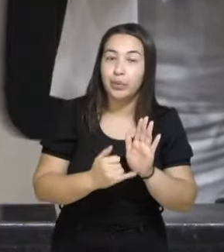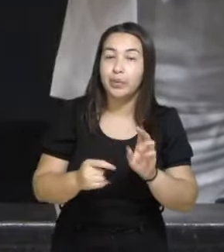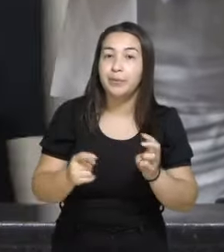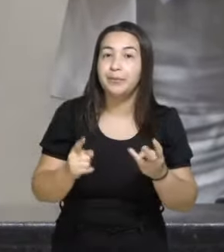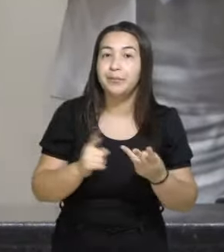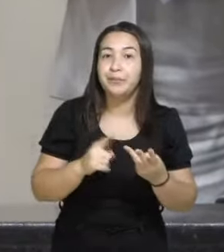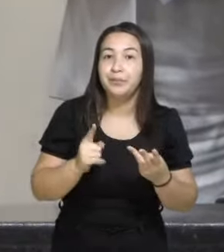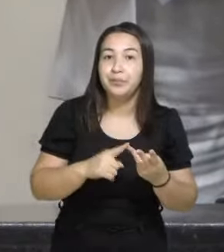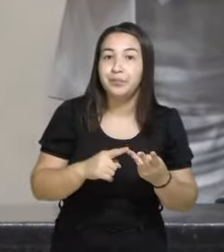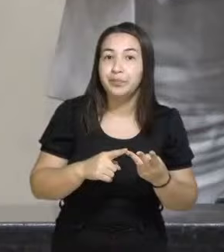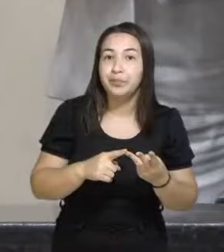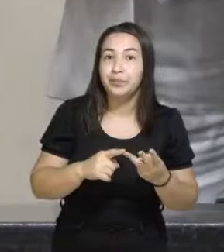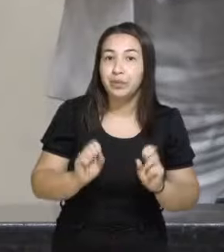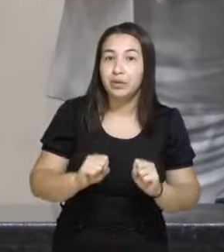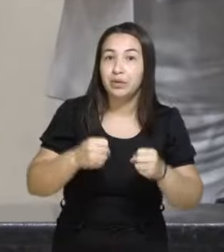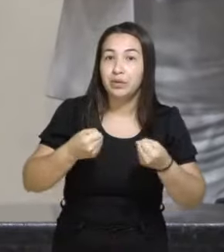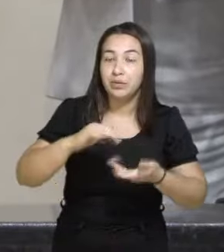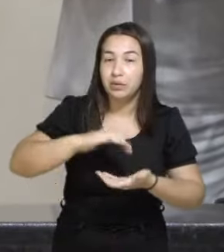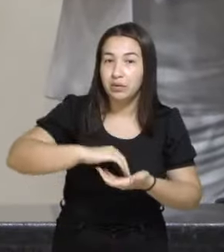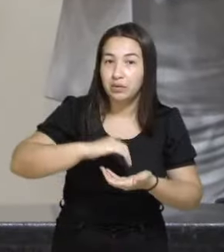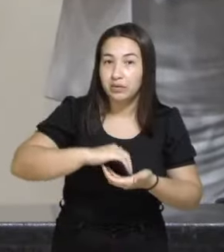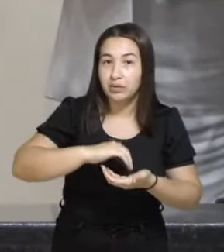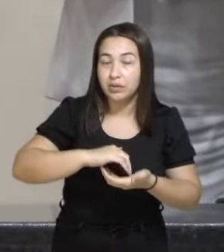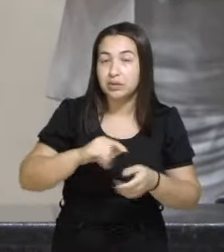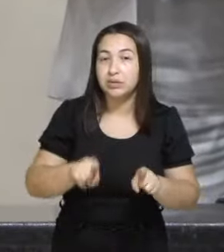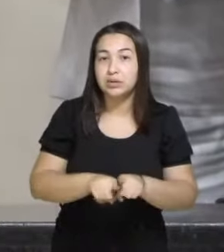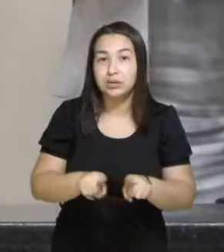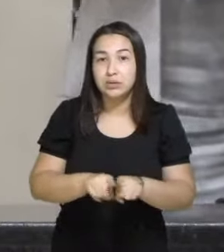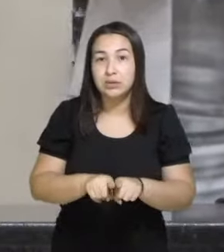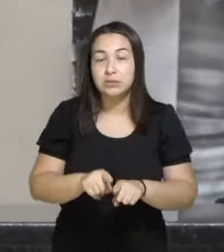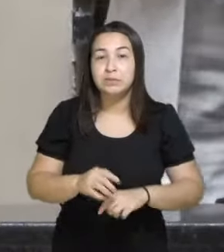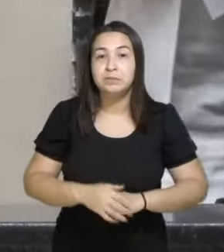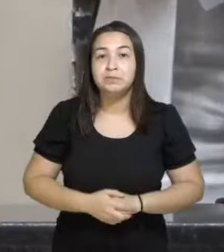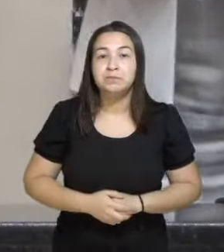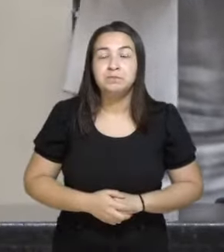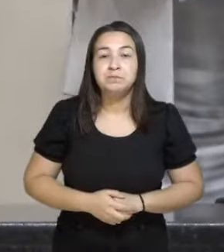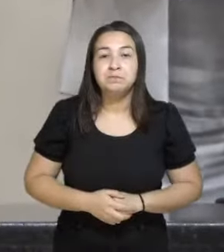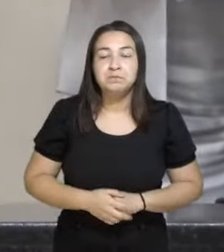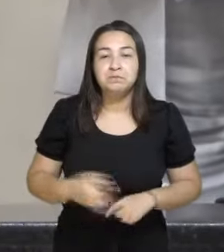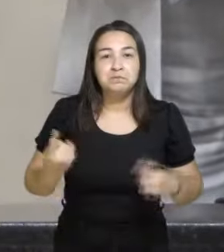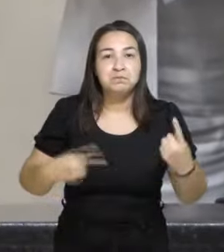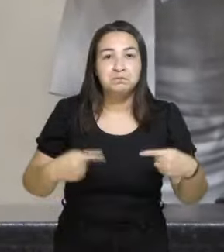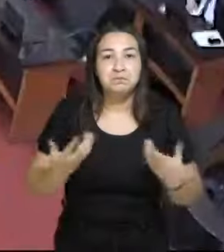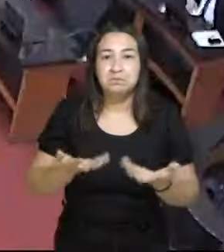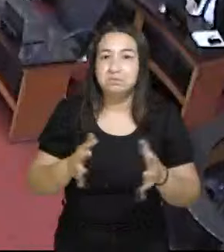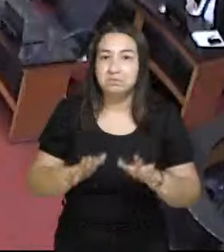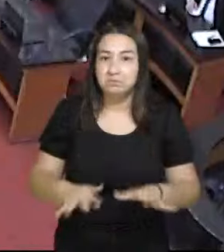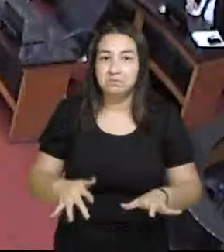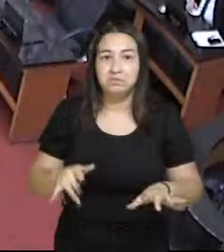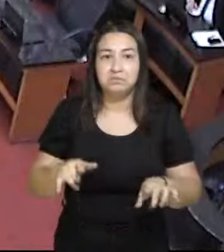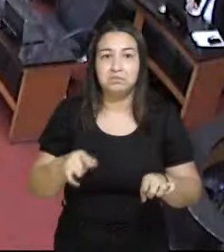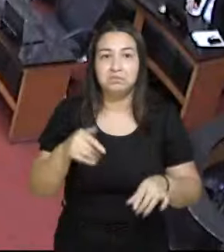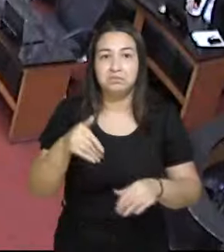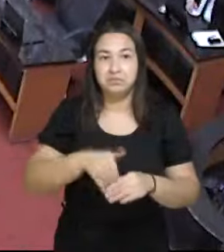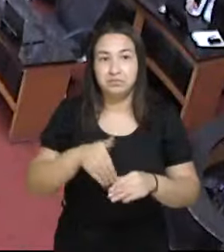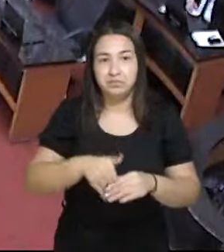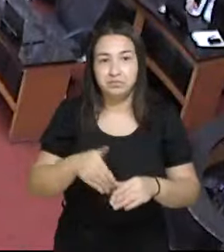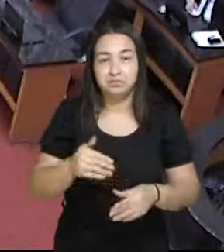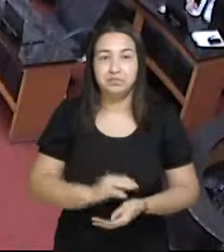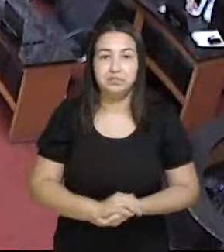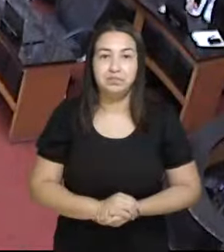Comissão de Defesa Civil e Desastres Naturais, relatoria deputado Sérgio Guimarães, em discussão. Não havendo quem queira discutir em votação,